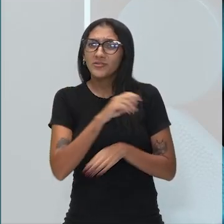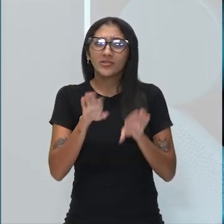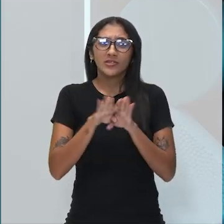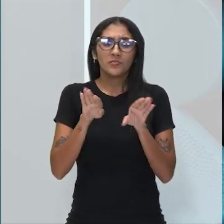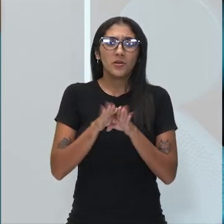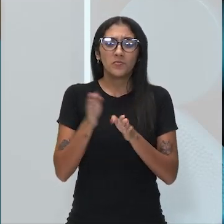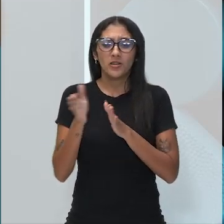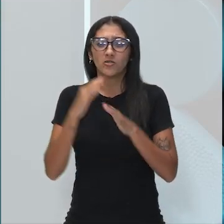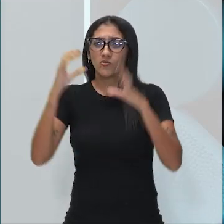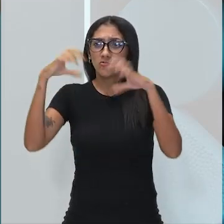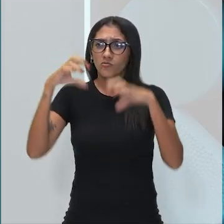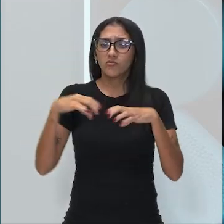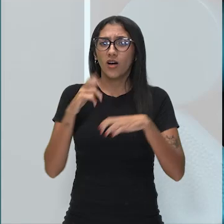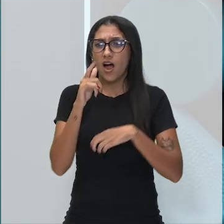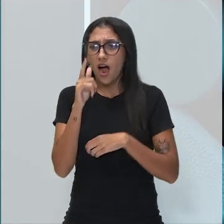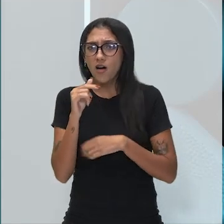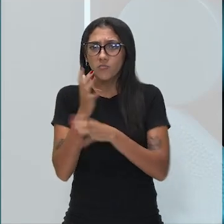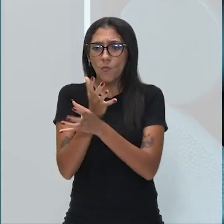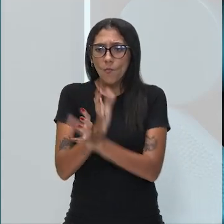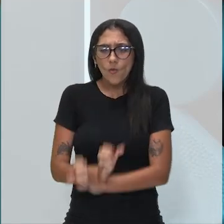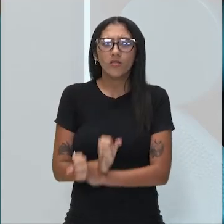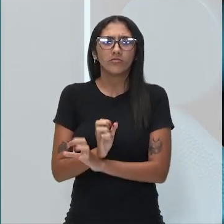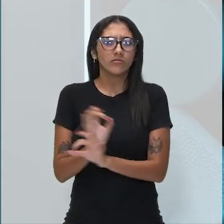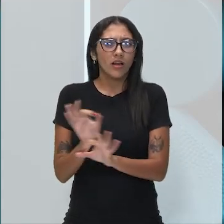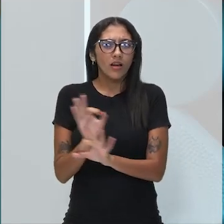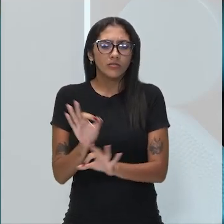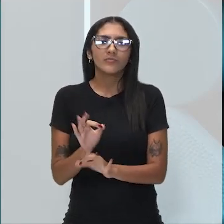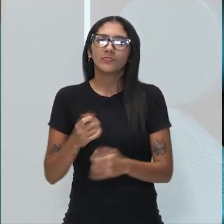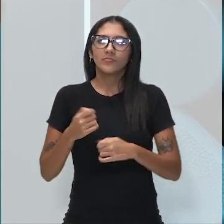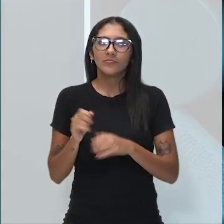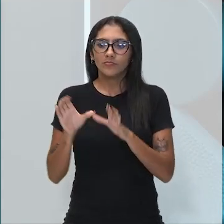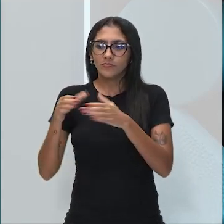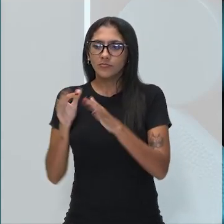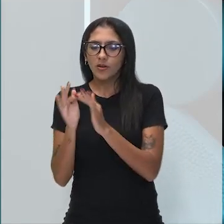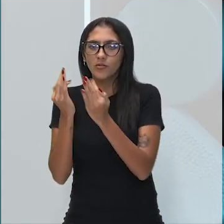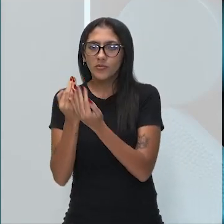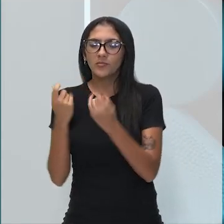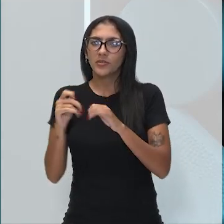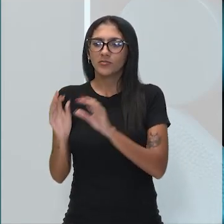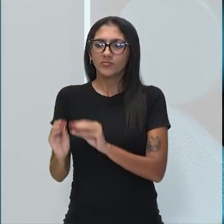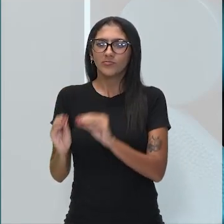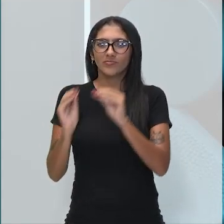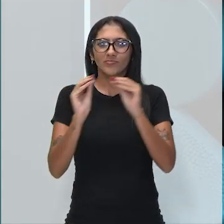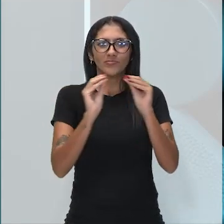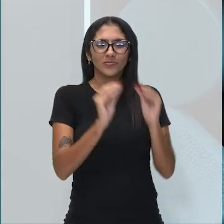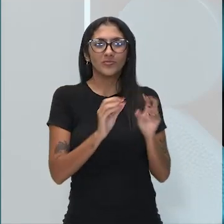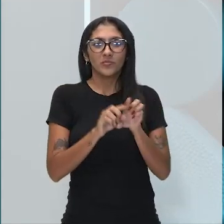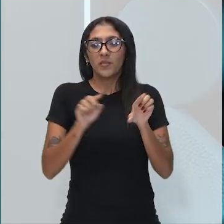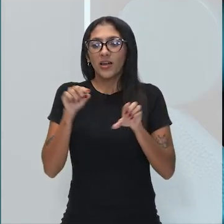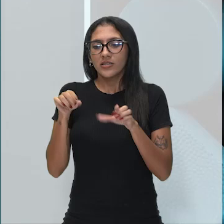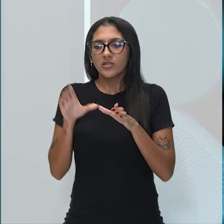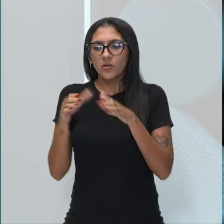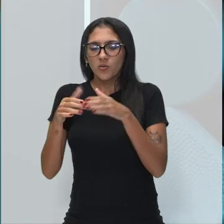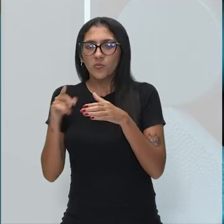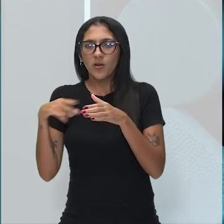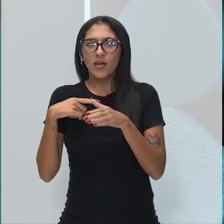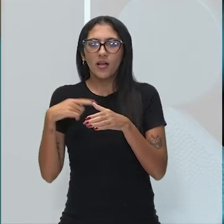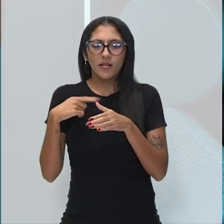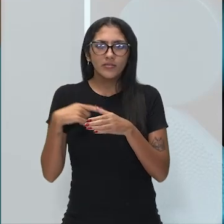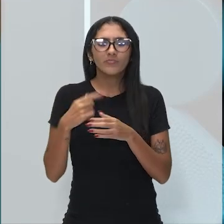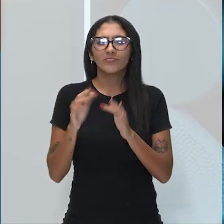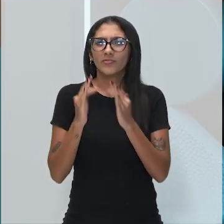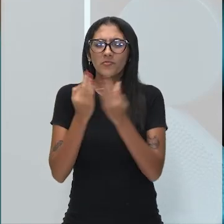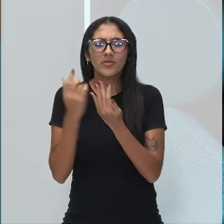extrema e eles têm que sair. Eles vão ter que sair, nessa saída, perceba que eles vão passar por grandes